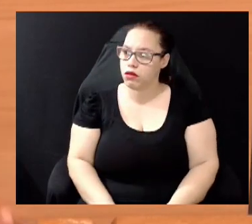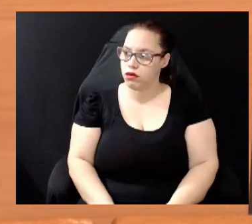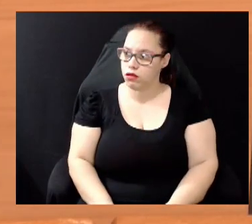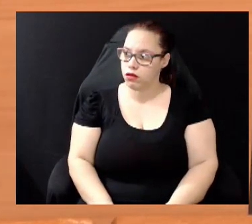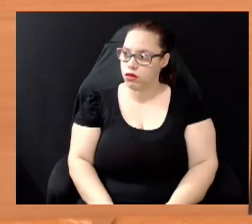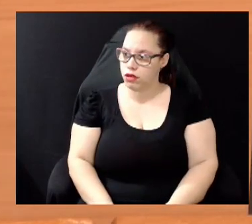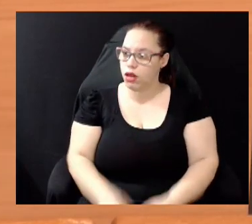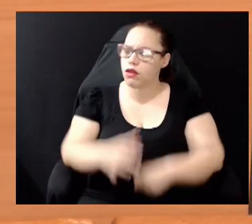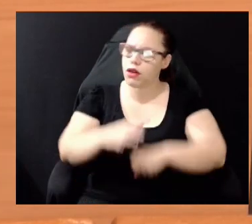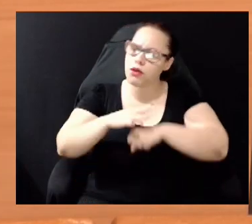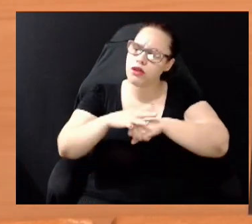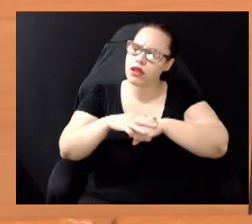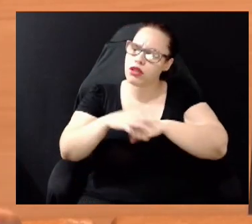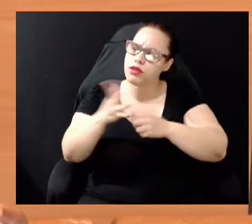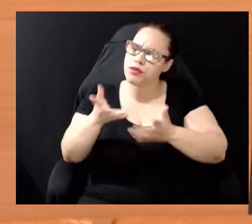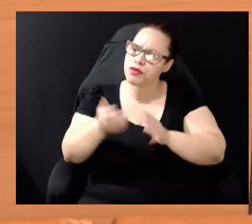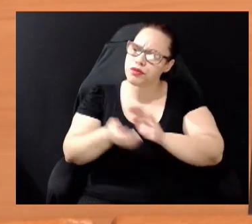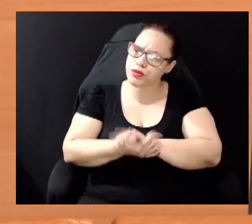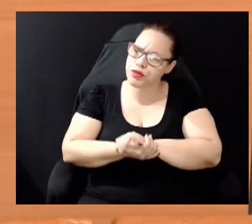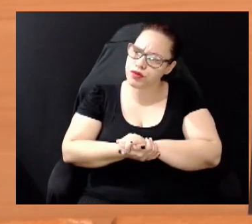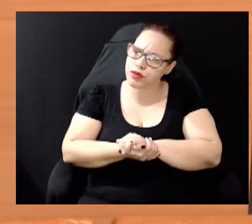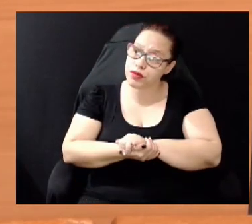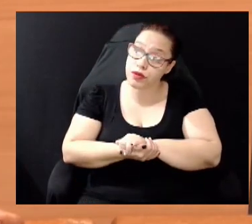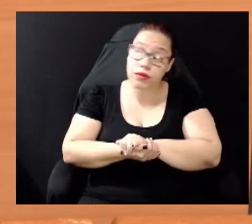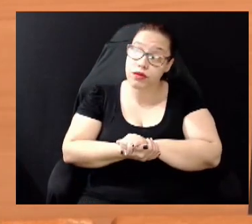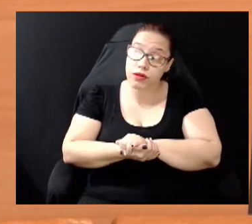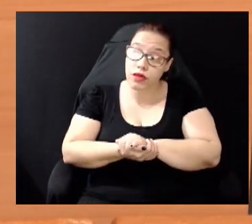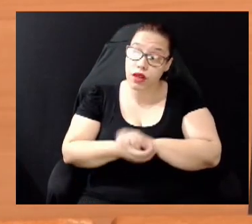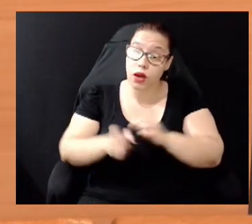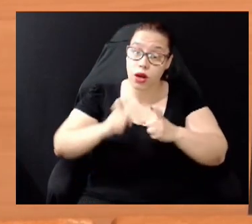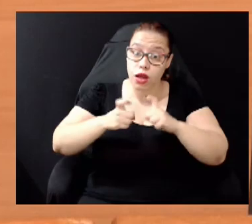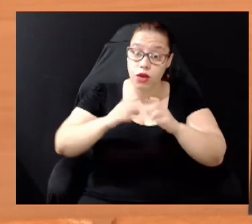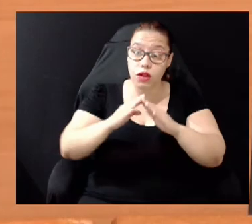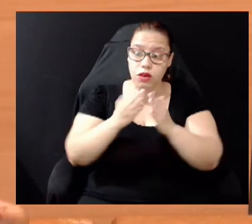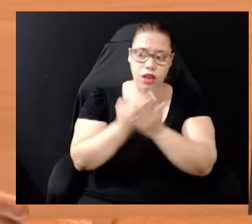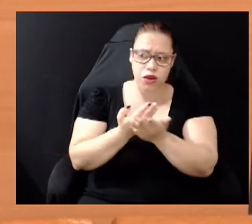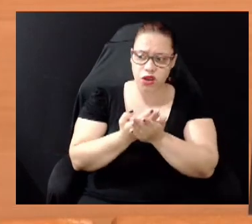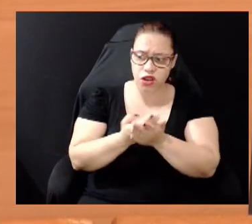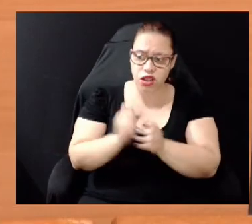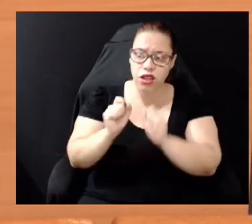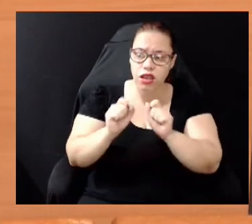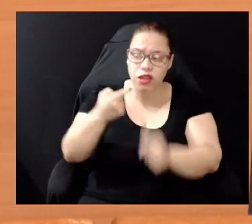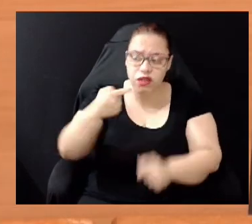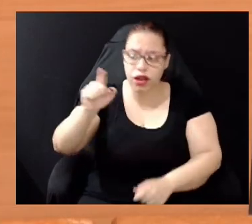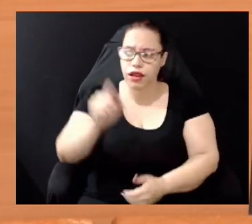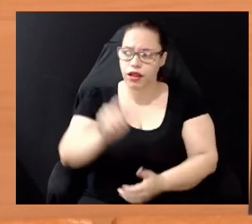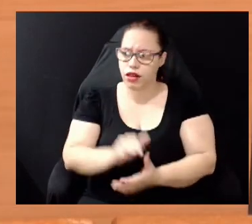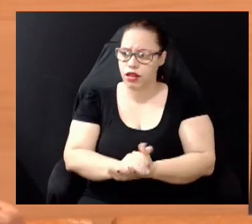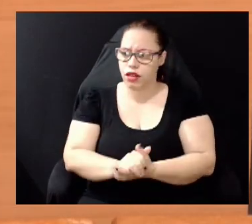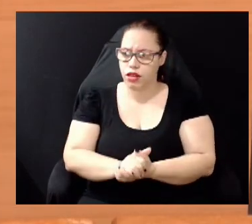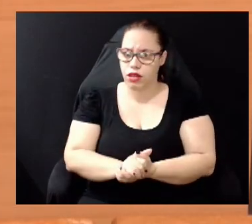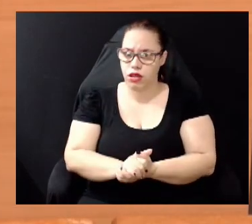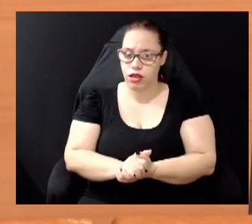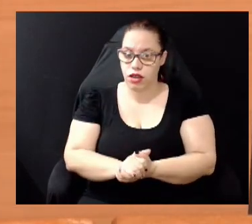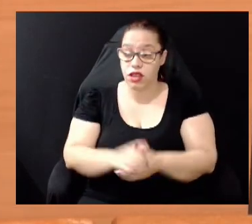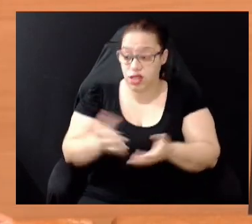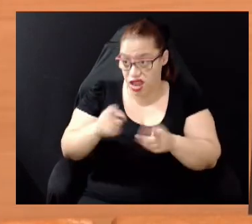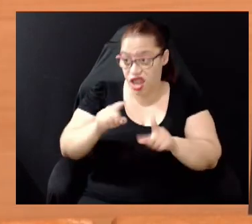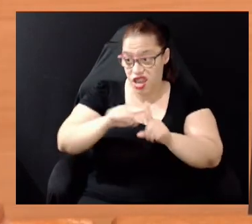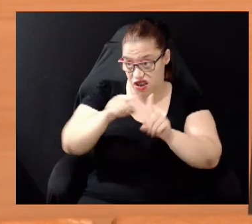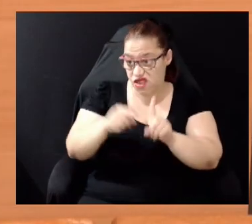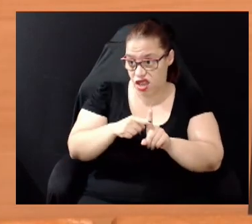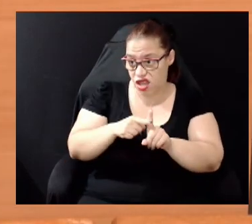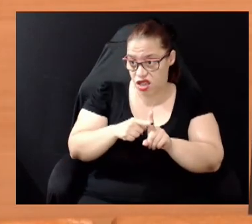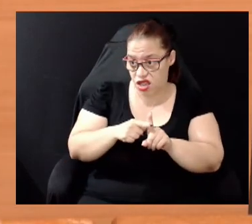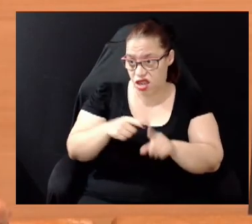doente? Quando tem reunião na escola, quem vai, né? Você pretende engravidar? Você tem marido? Então,